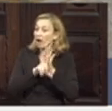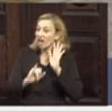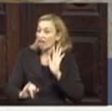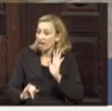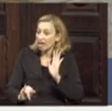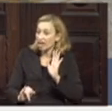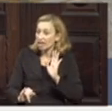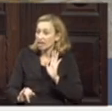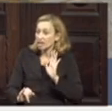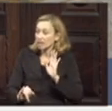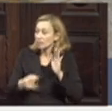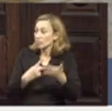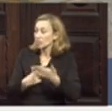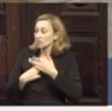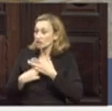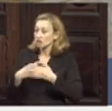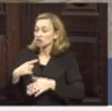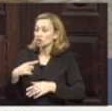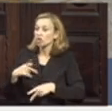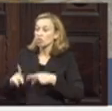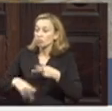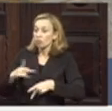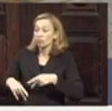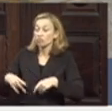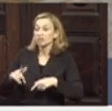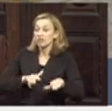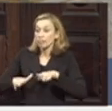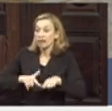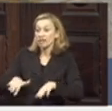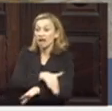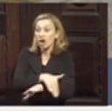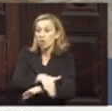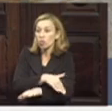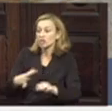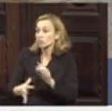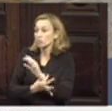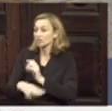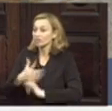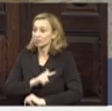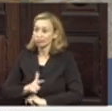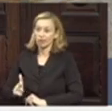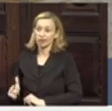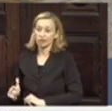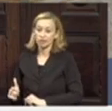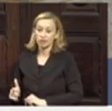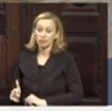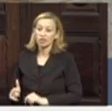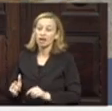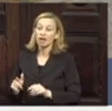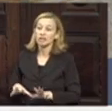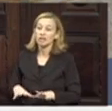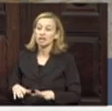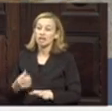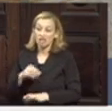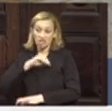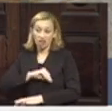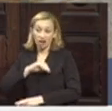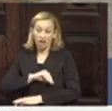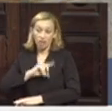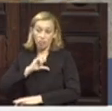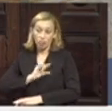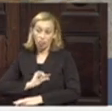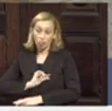nosso Estado para ver que quem exerce esse tipo de atividade não pode trabalhar, Vossa Excelência, que é da Comissão de Direitos Humanos, com